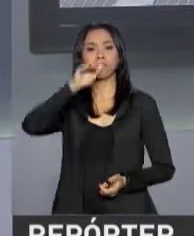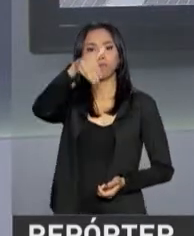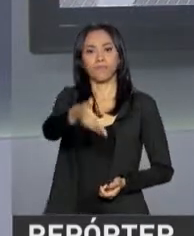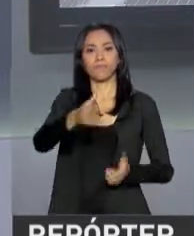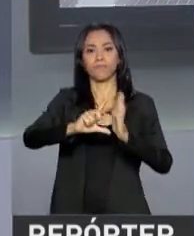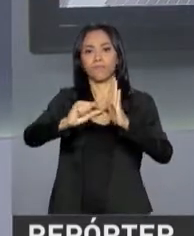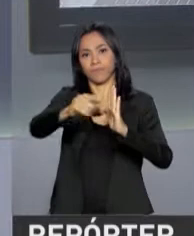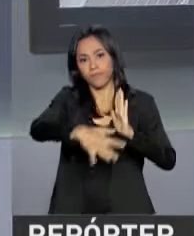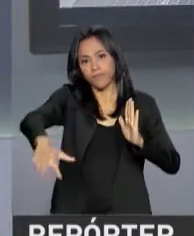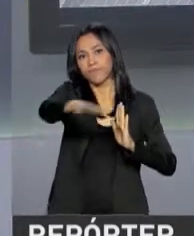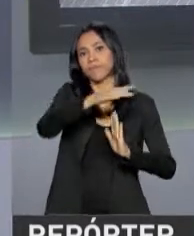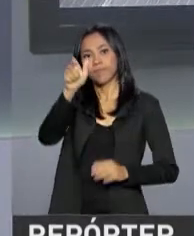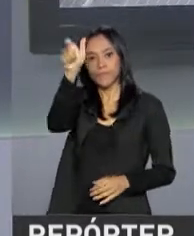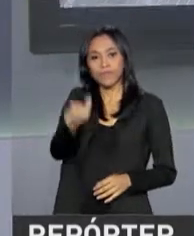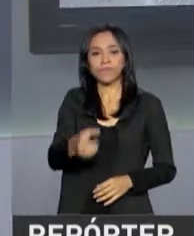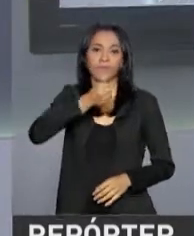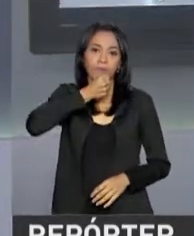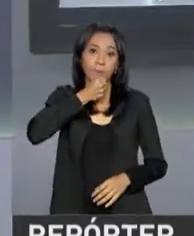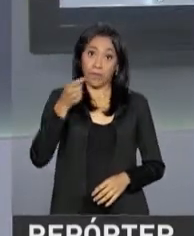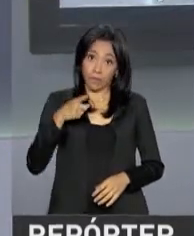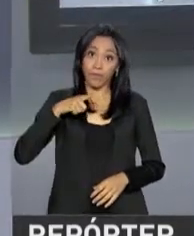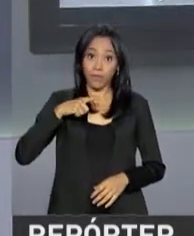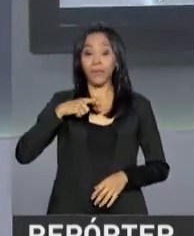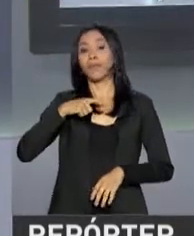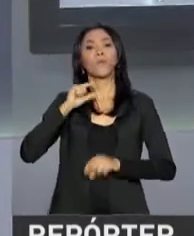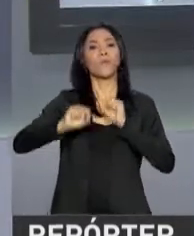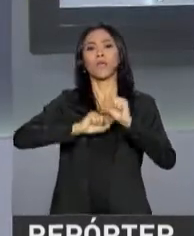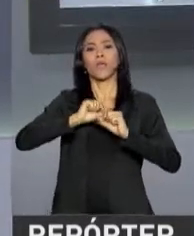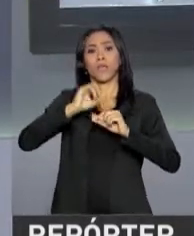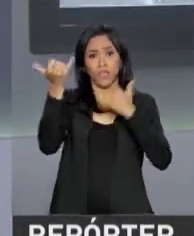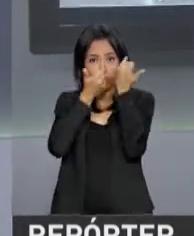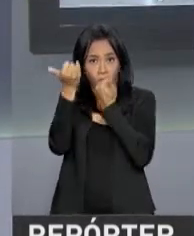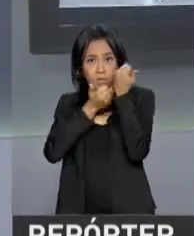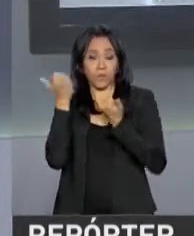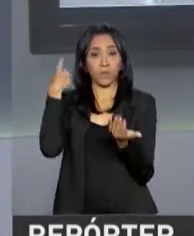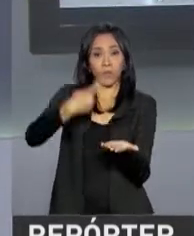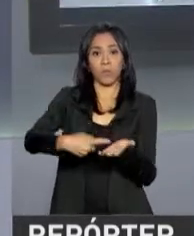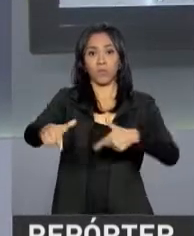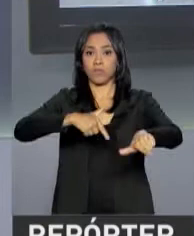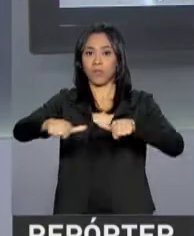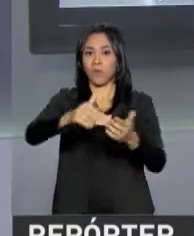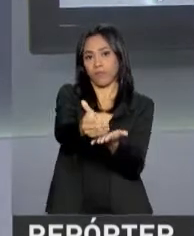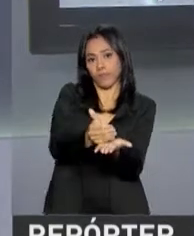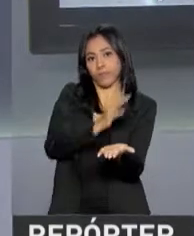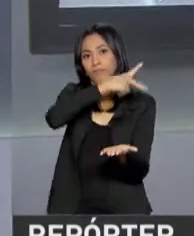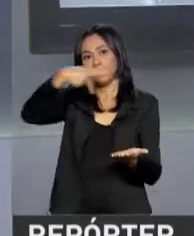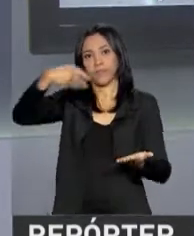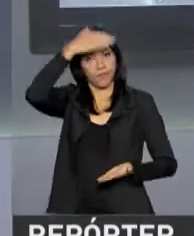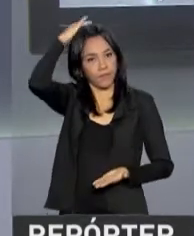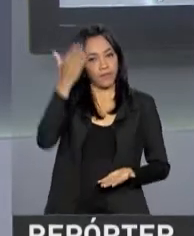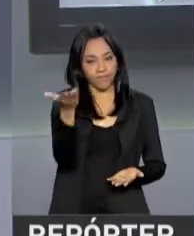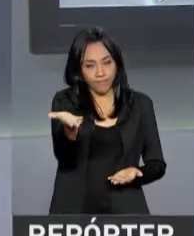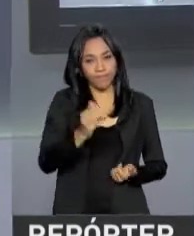para conversar com o repórter ney pereira ele traz informações ao vivo sobre a agenda do presidente michel temer olá nem